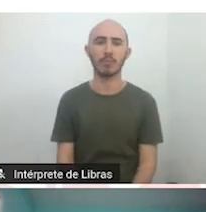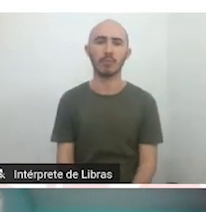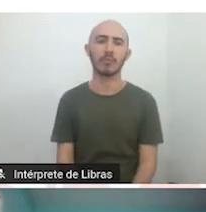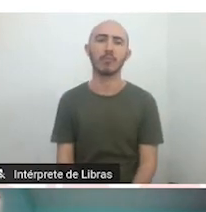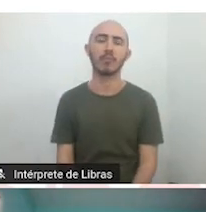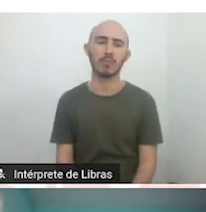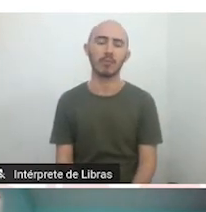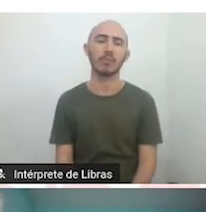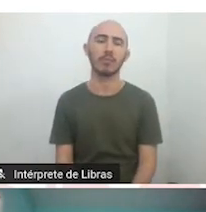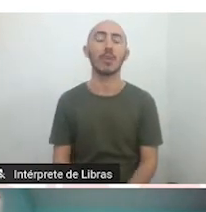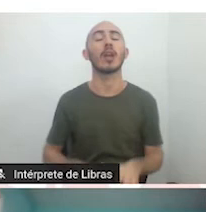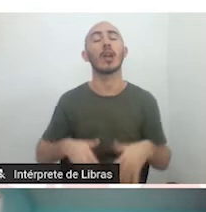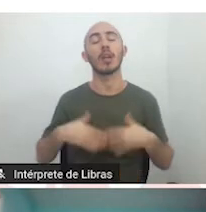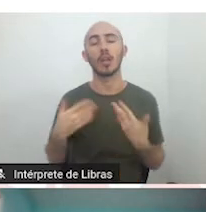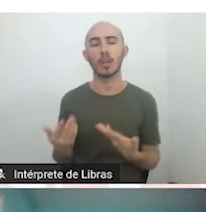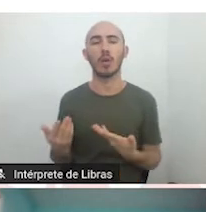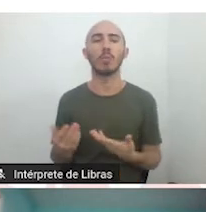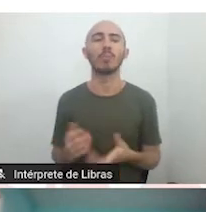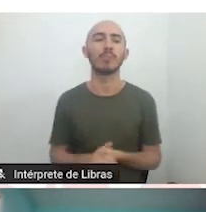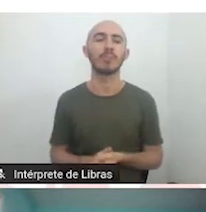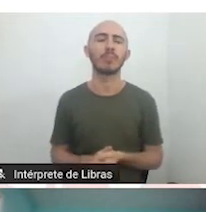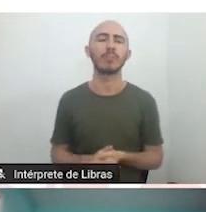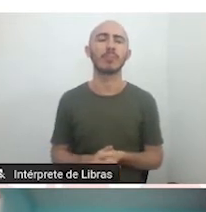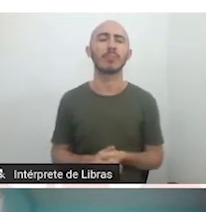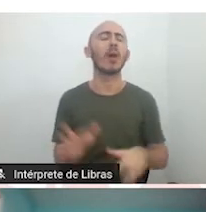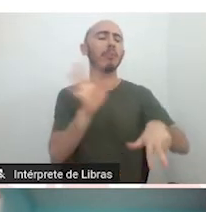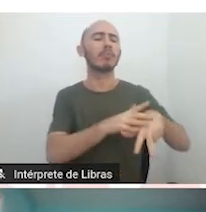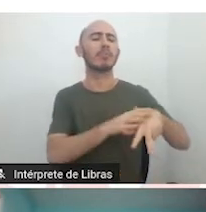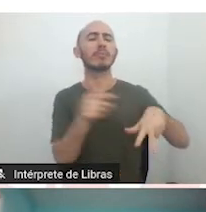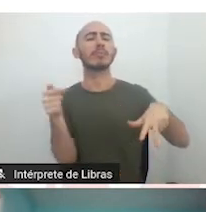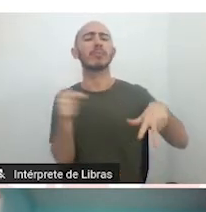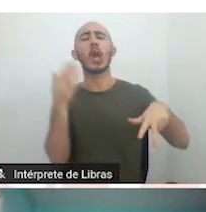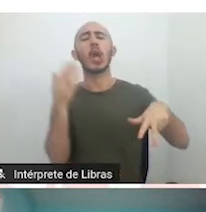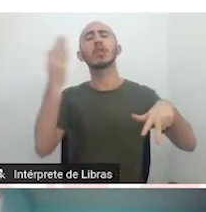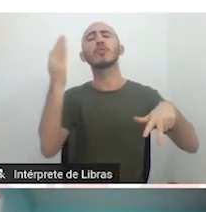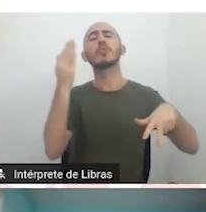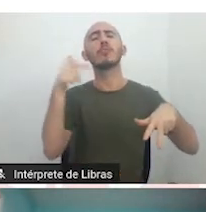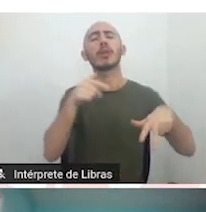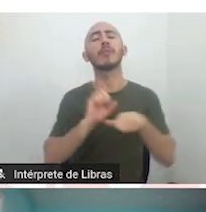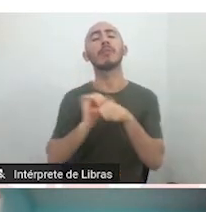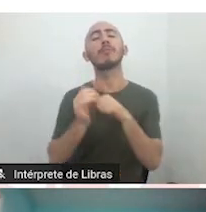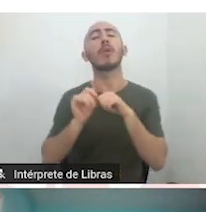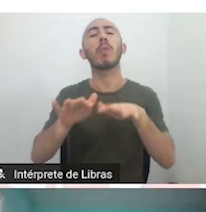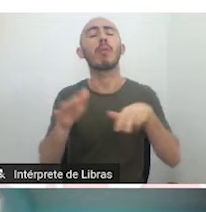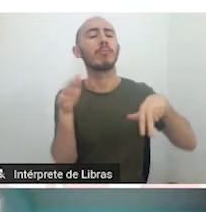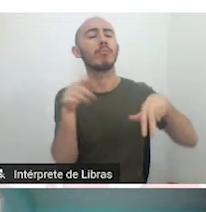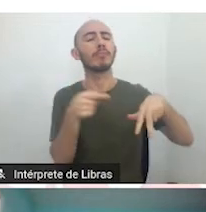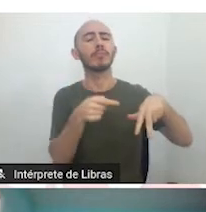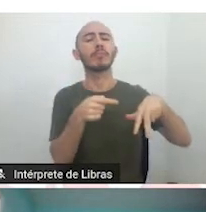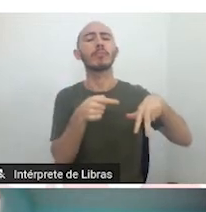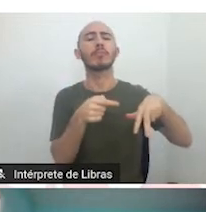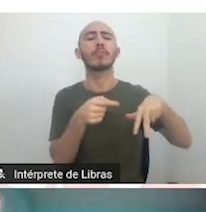Pronto, então a gente vai ver que paciente a gente suspeita de Covid, porque quem trabalha em emergência aqui sabe que os hospitais esse ano